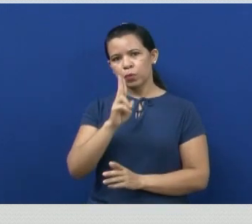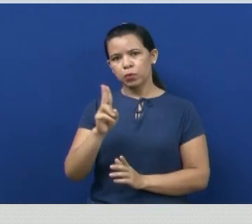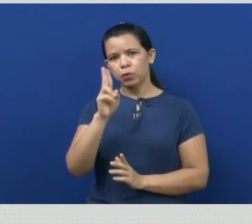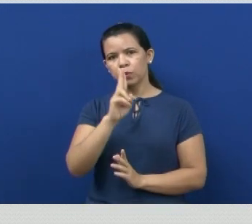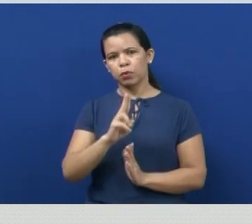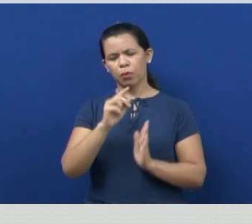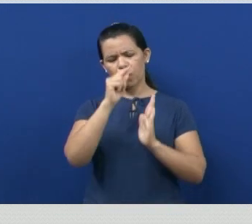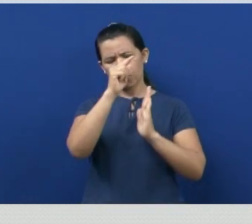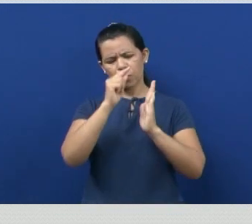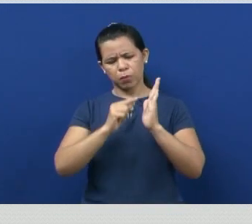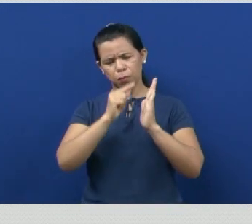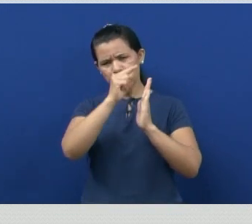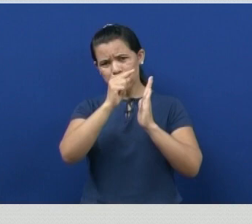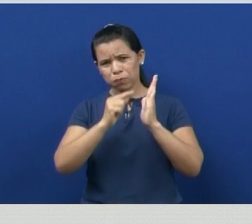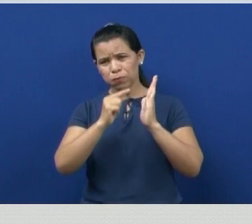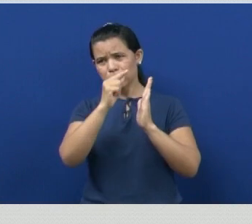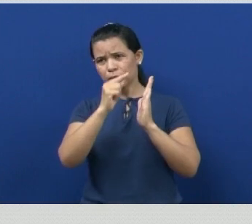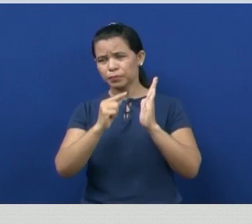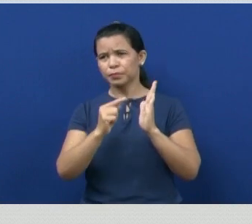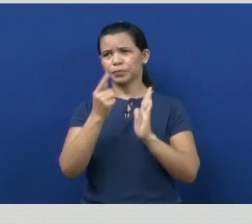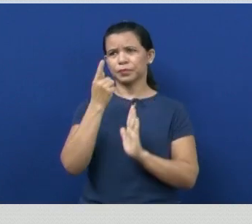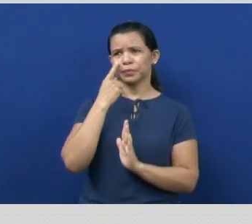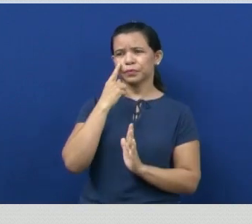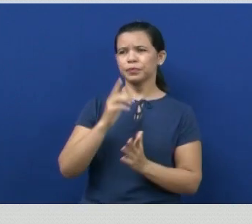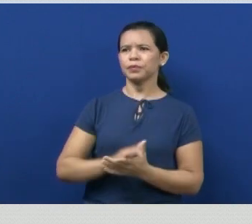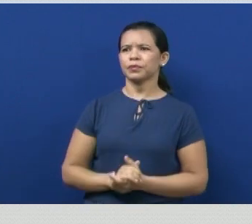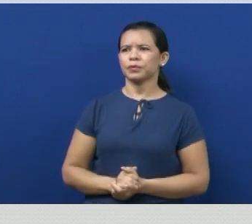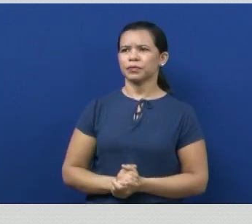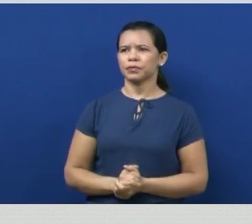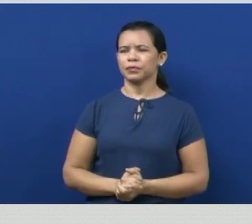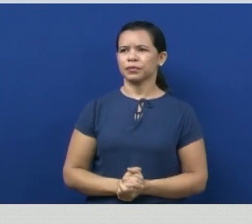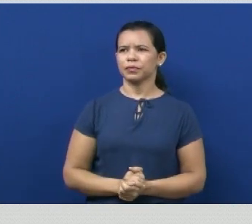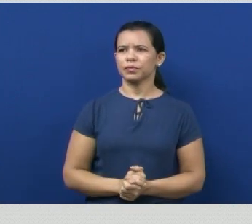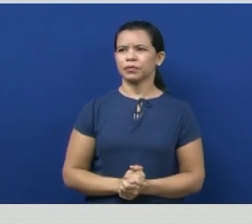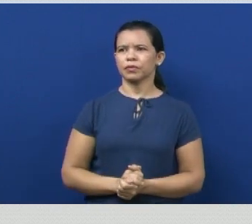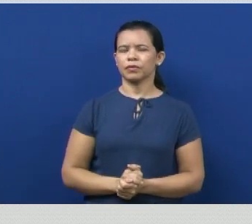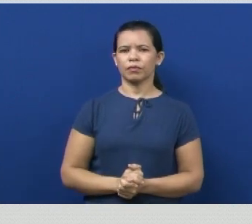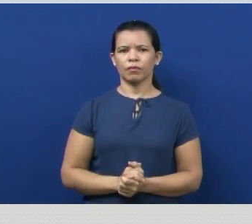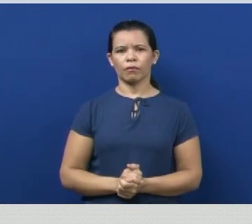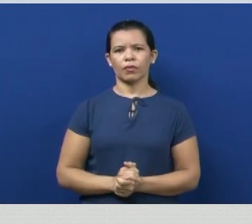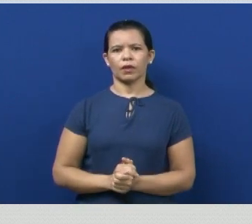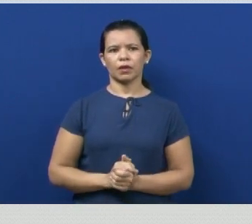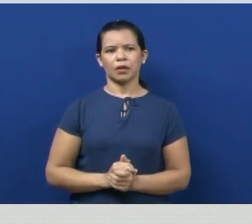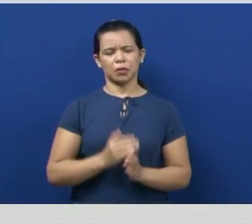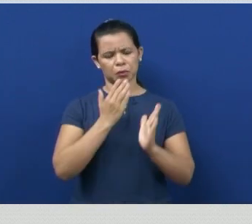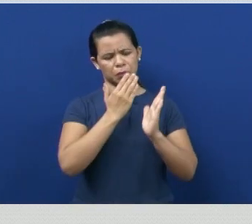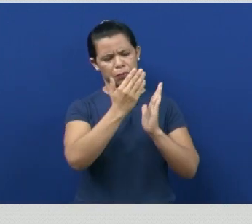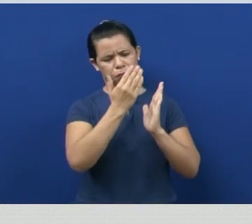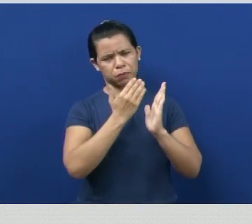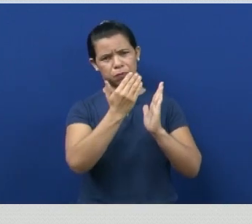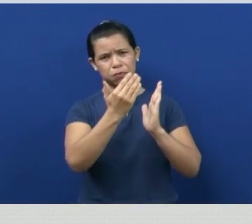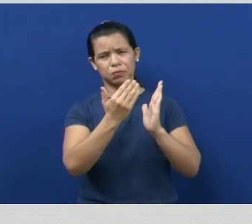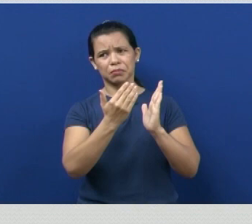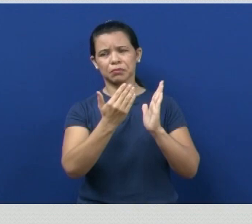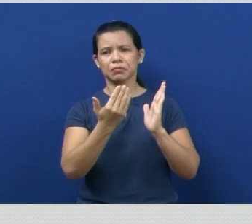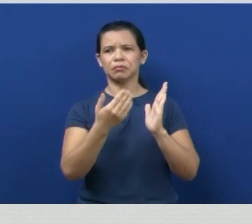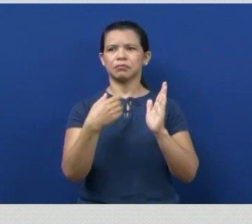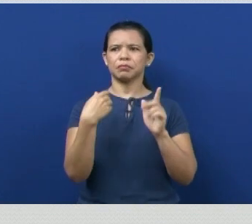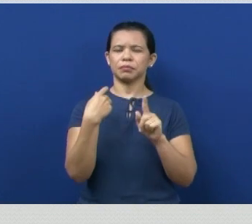pontilhismo ou do divisionismo. Vamos ver o texto aqui. O divisionismo, por que ele era chamado assim, gente? Ele